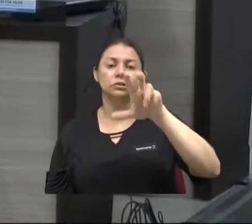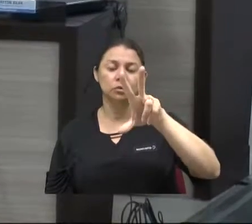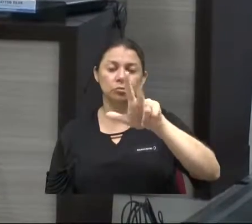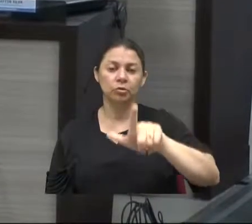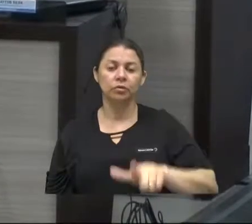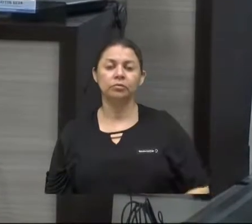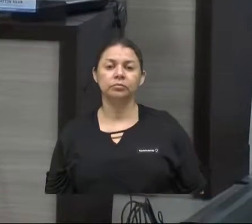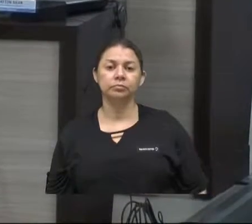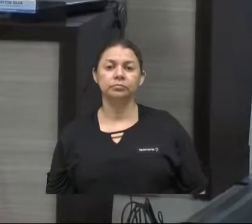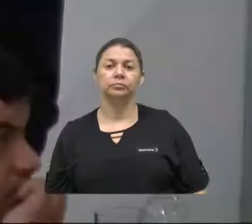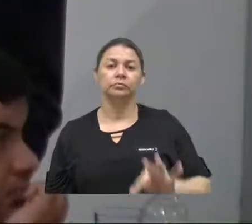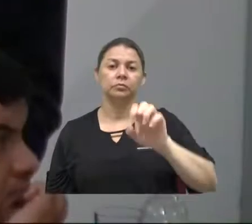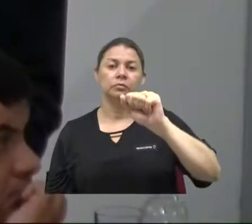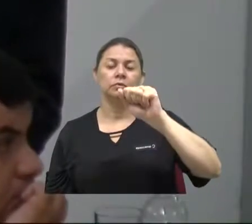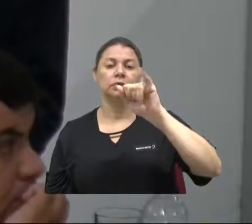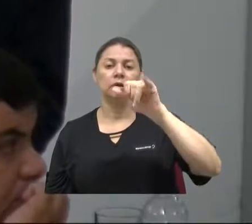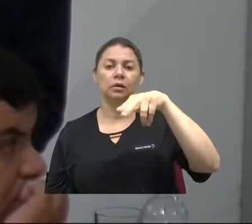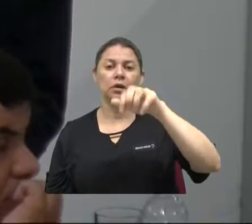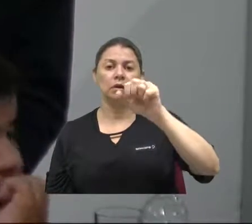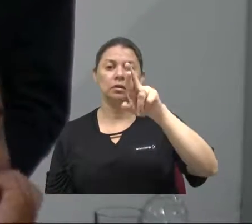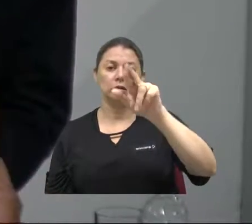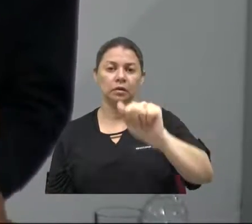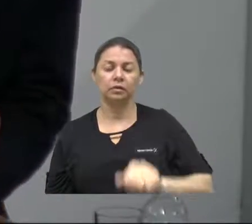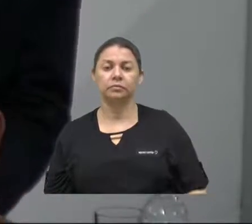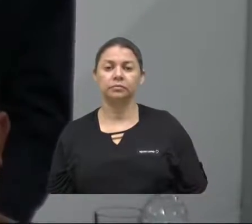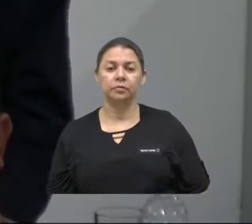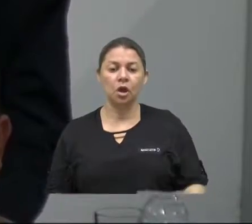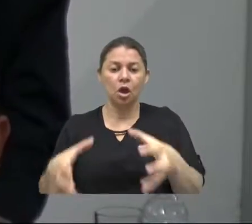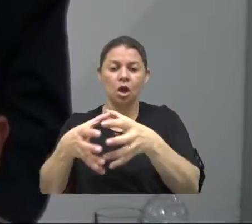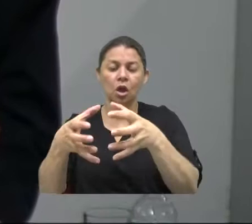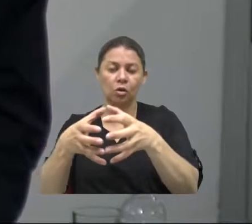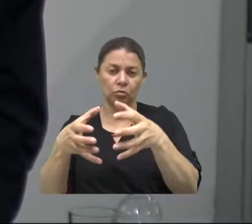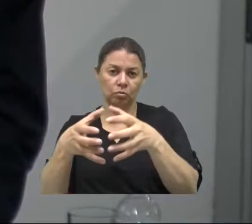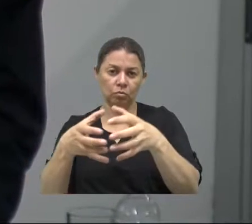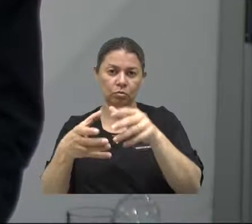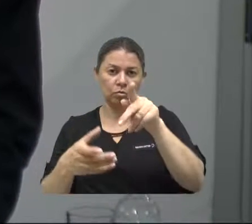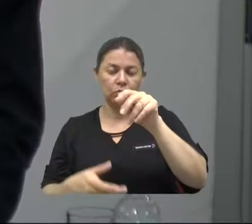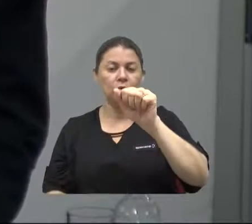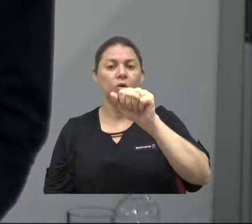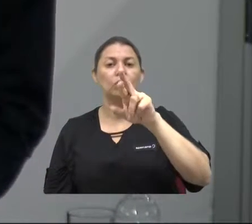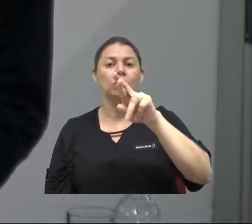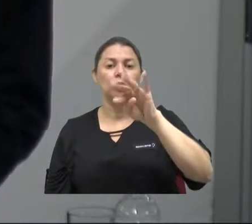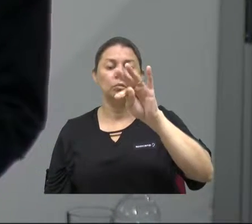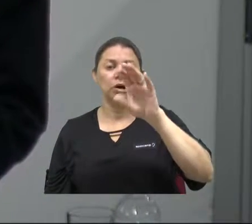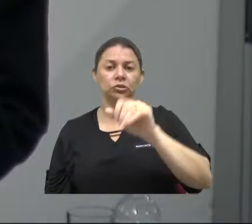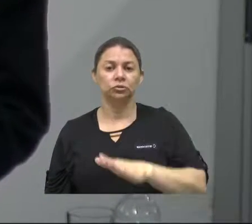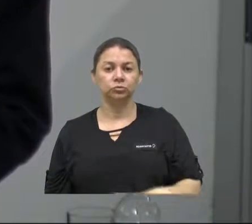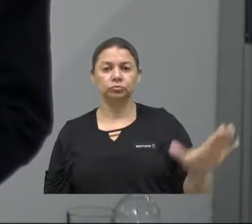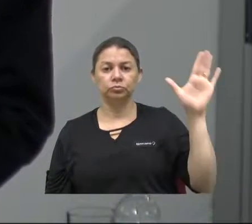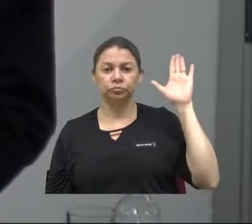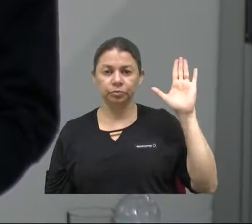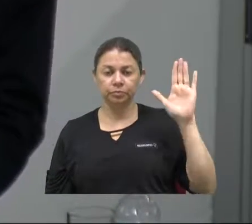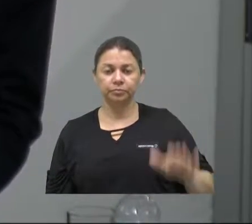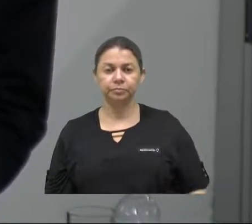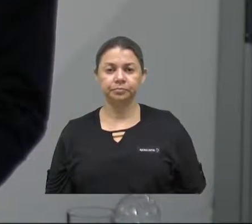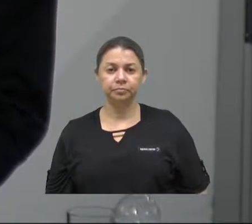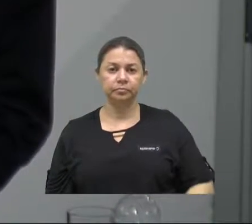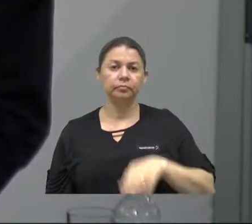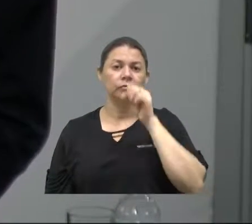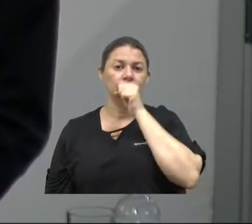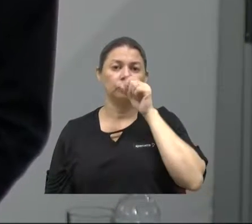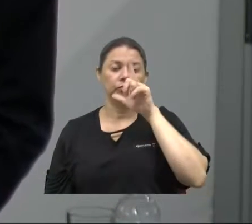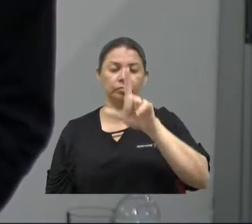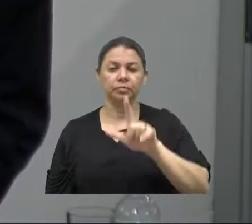é membro do Avante. O Avante é o partido que conseguiu ultrapassar a cláusula de barreira. Está aí entre os partidos que vão